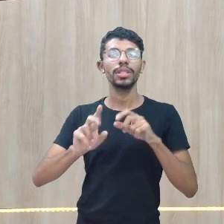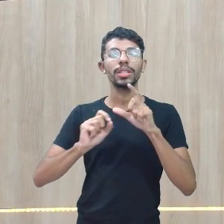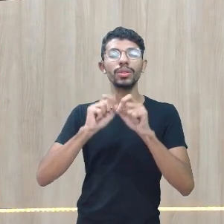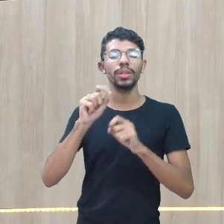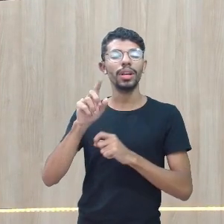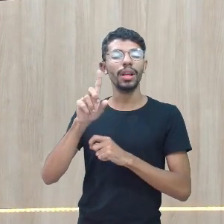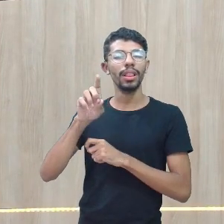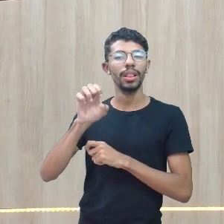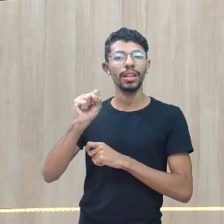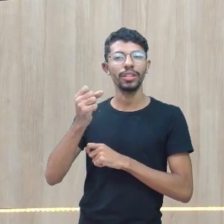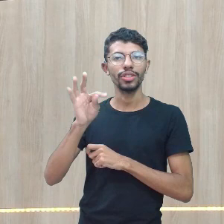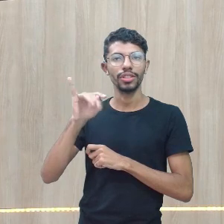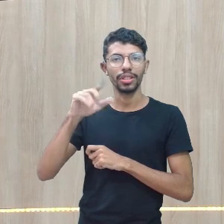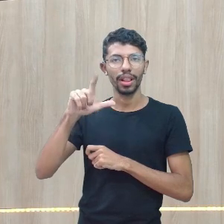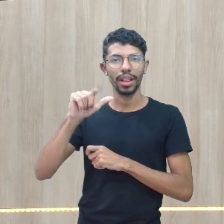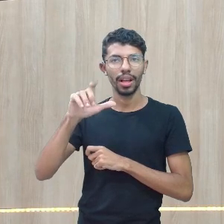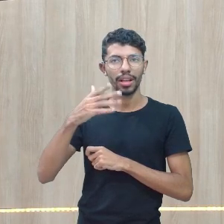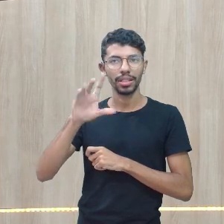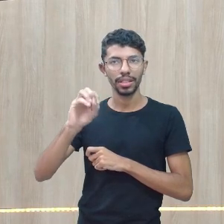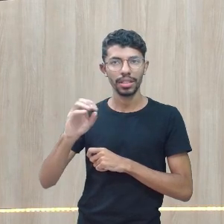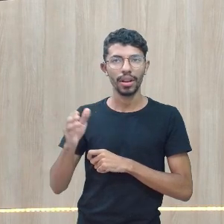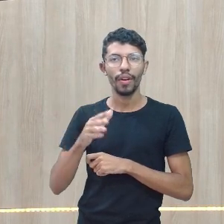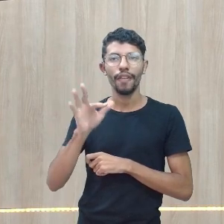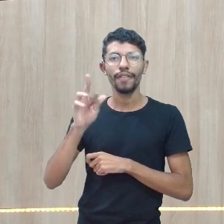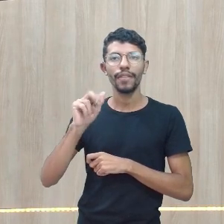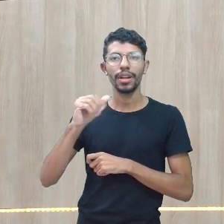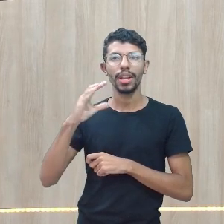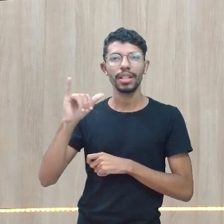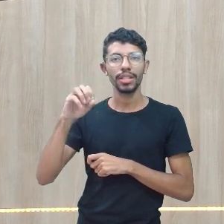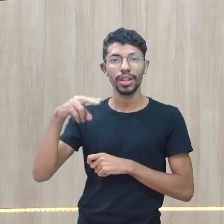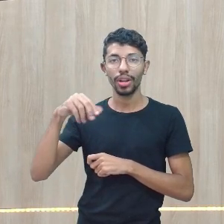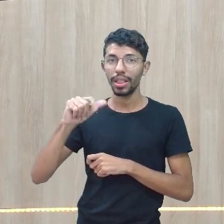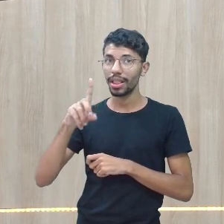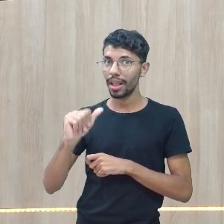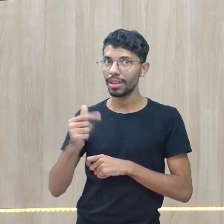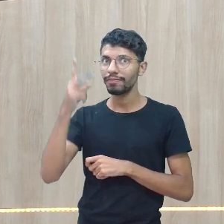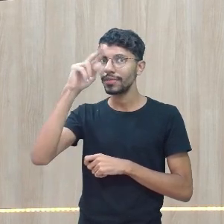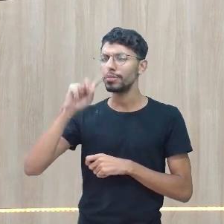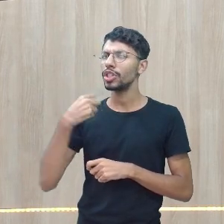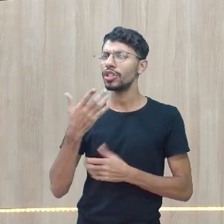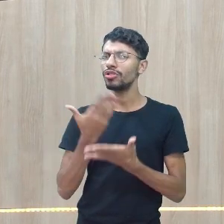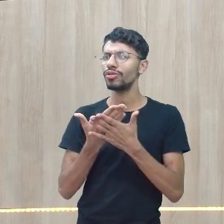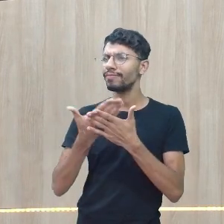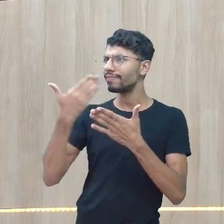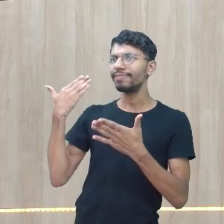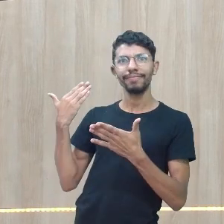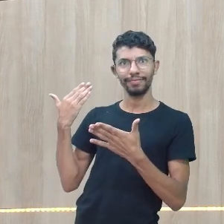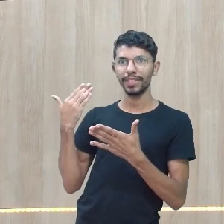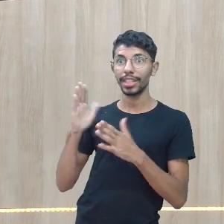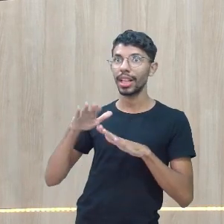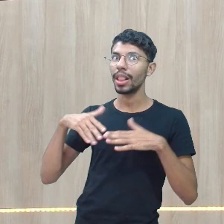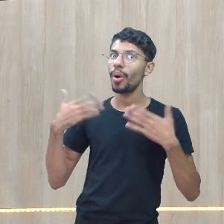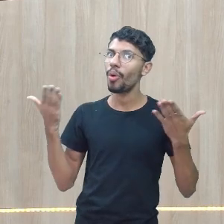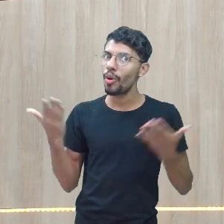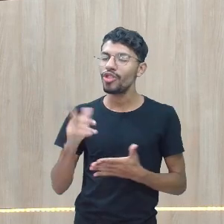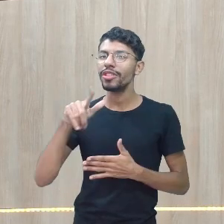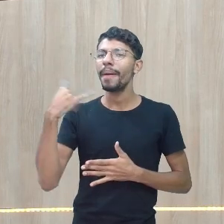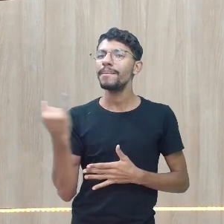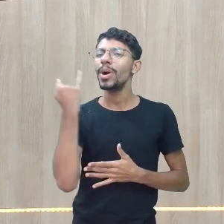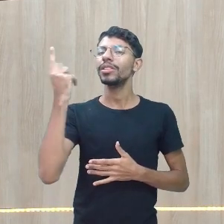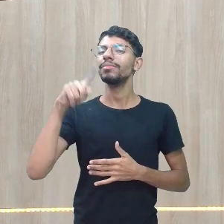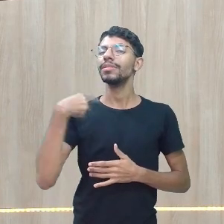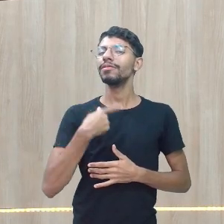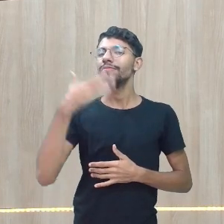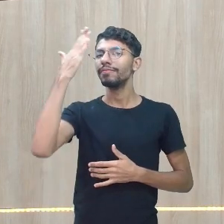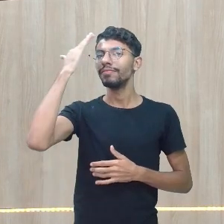já trabalhamos isso, e esse assunto hoje é importantíssimo para a gente entender quais são os derivados do petróleo. Então, a